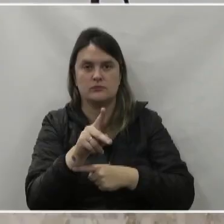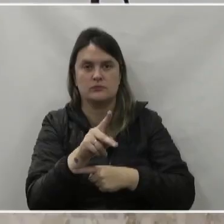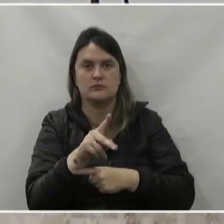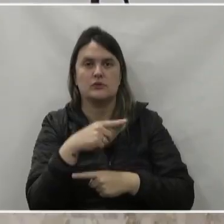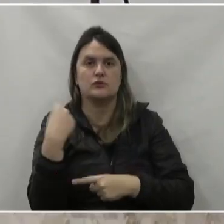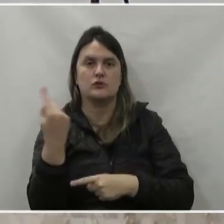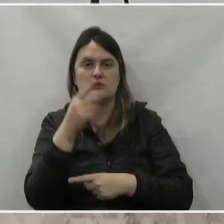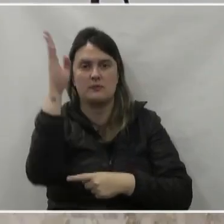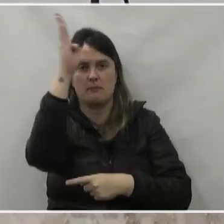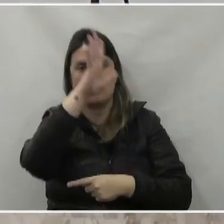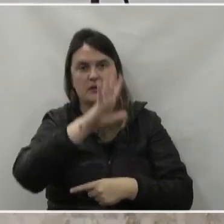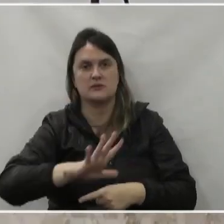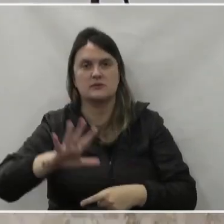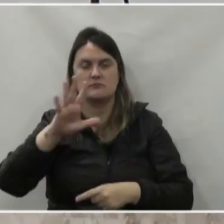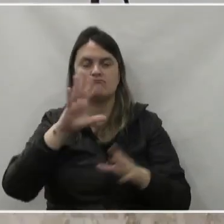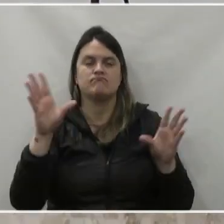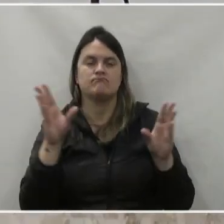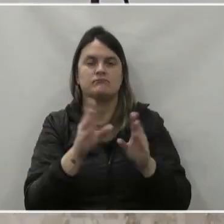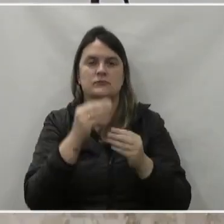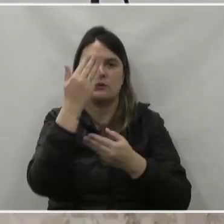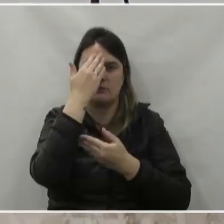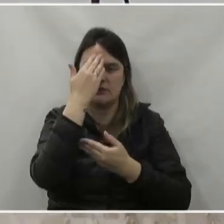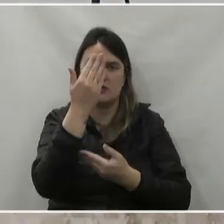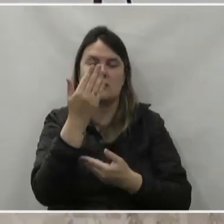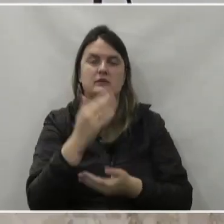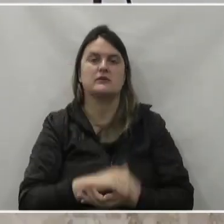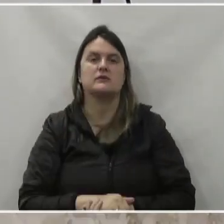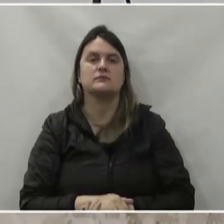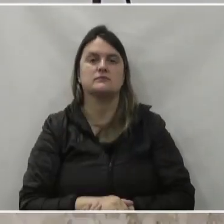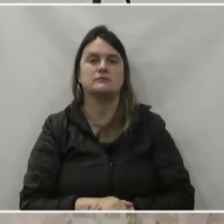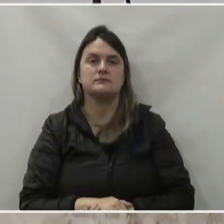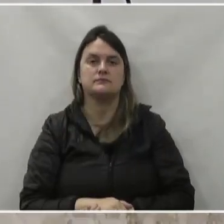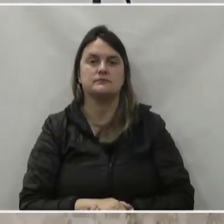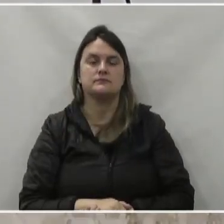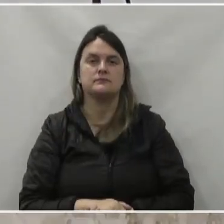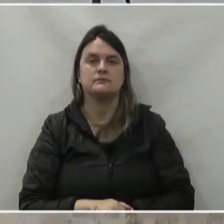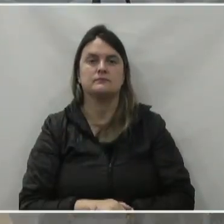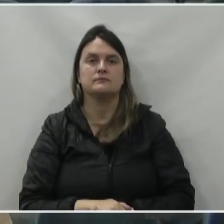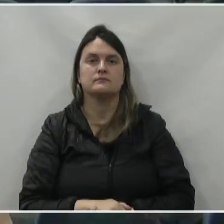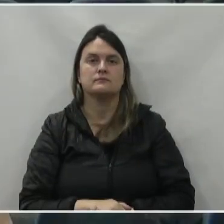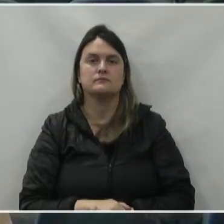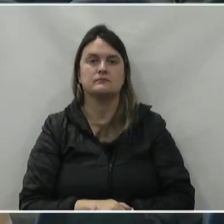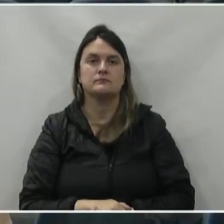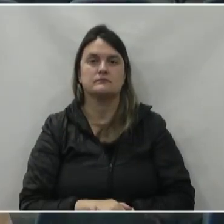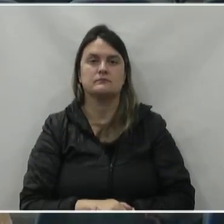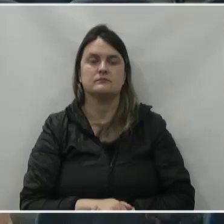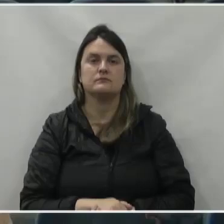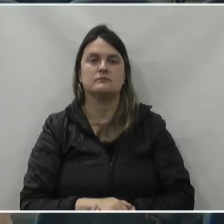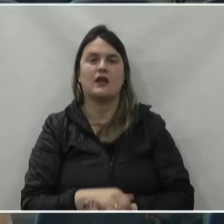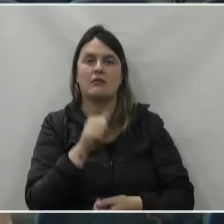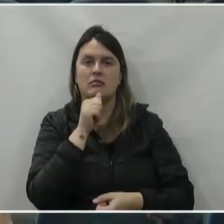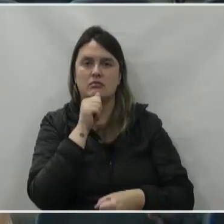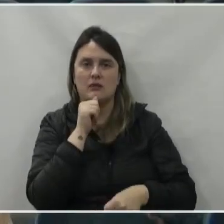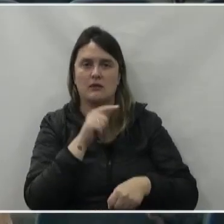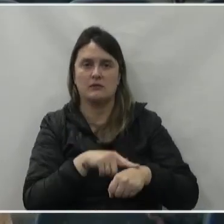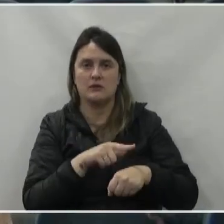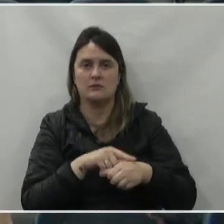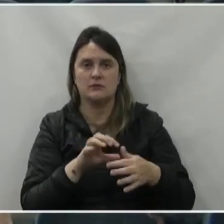do nosso Brasilzão. Na noite de hoje seria isso. Muito obrigado e uma boa noite a todos. Palavra livre, aberto.